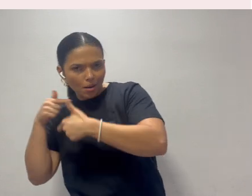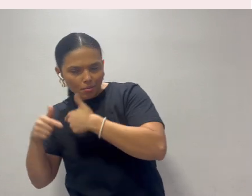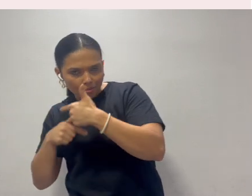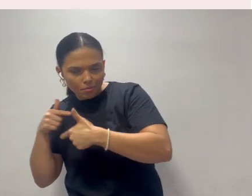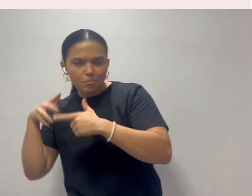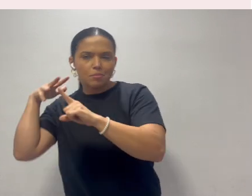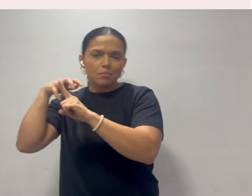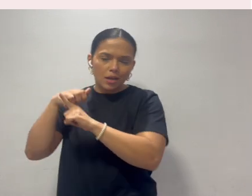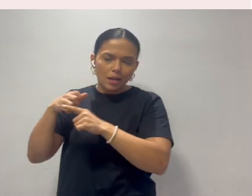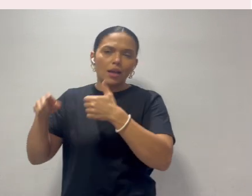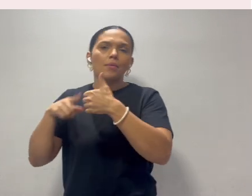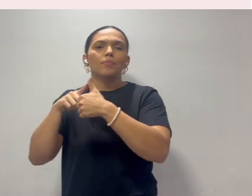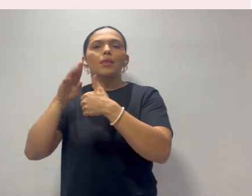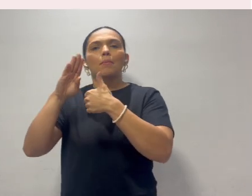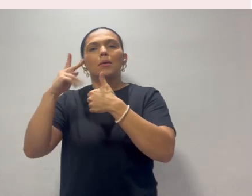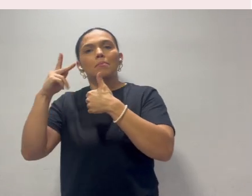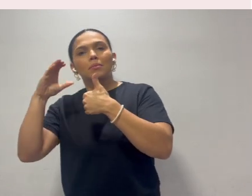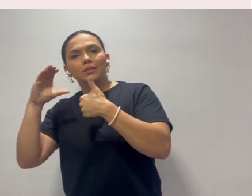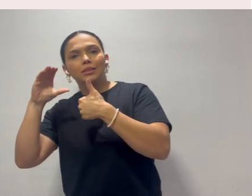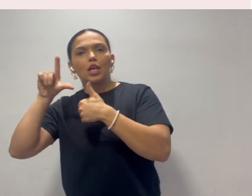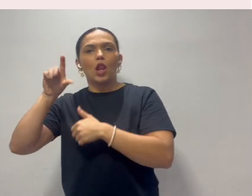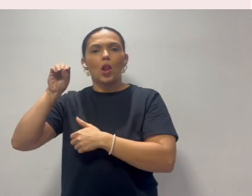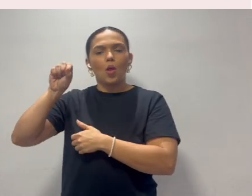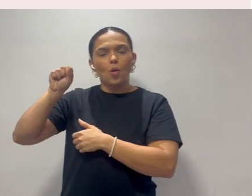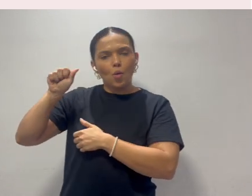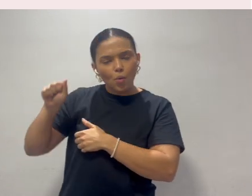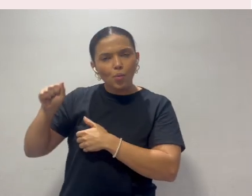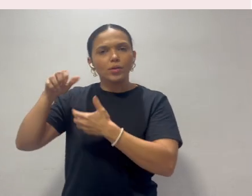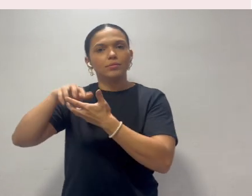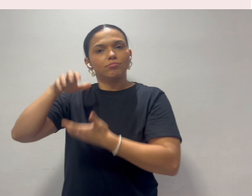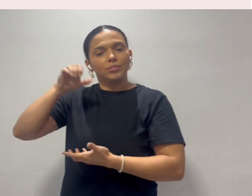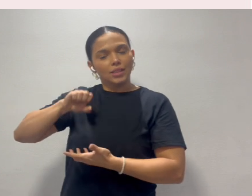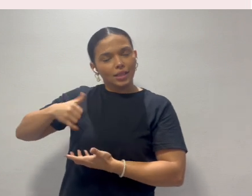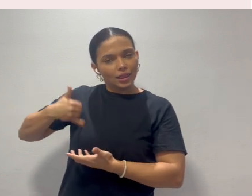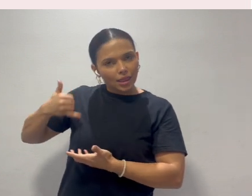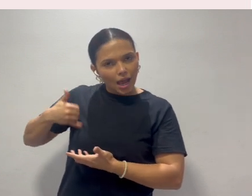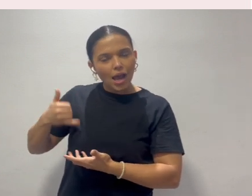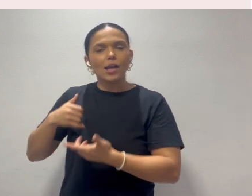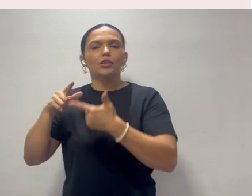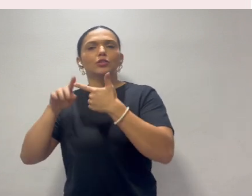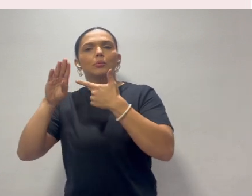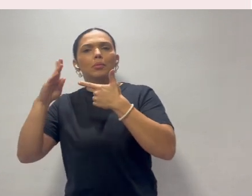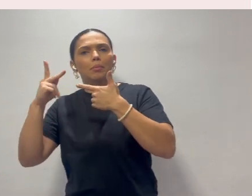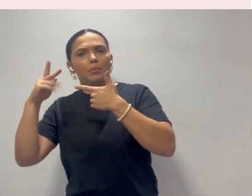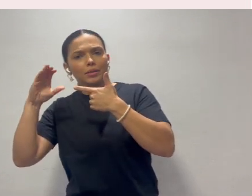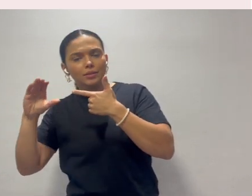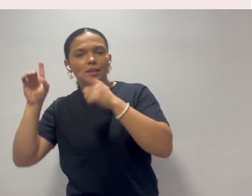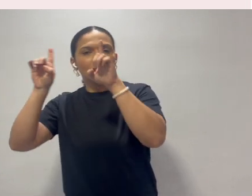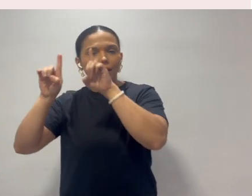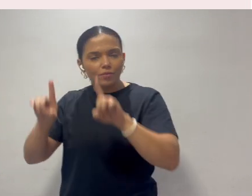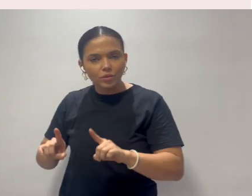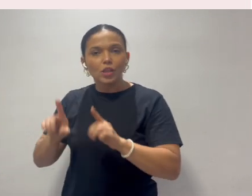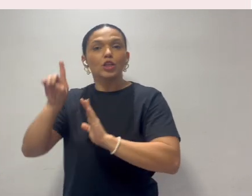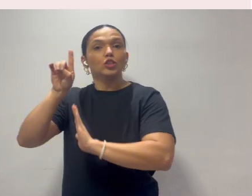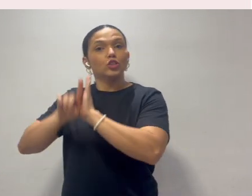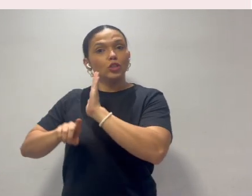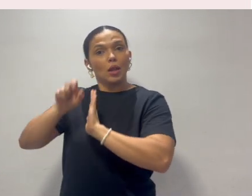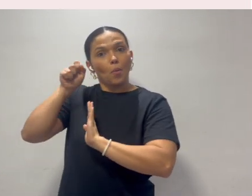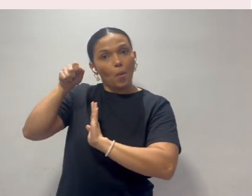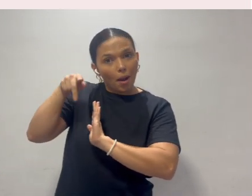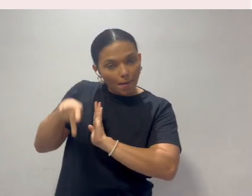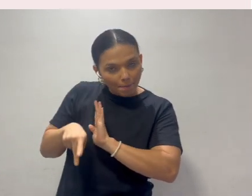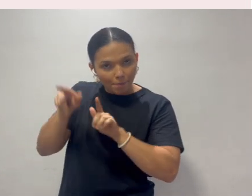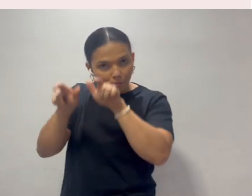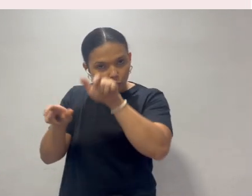deficiência, BPC LOAS para idosos, aposentadoria por tempo de contribuição, direito dos aposentados, revisão da vida